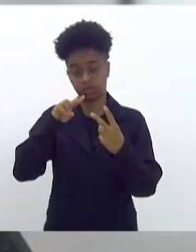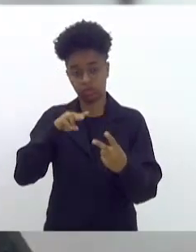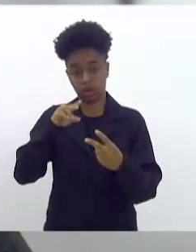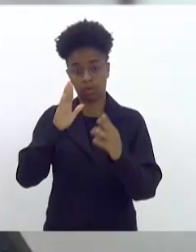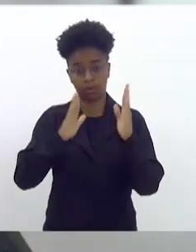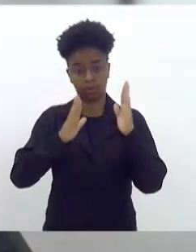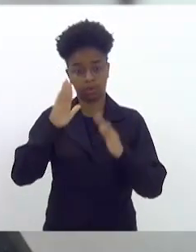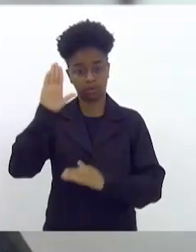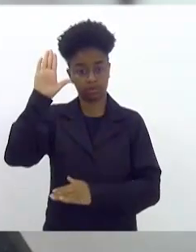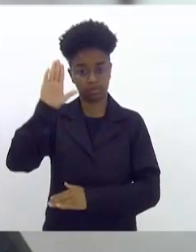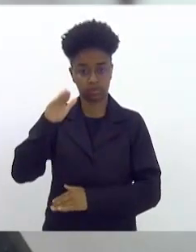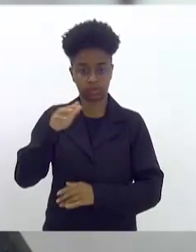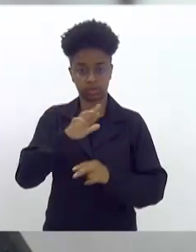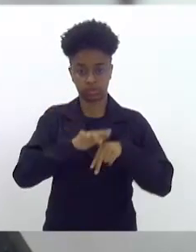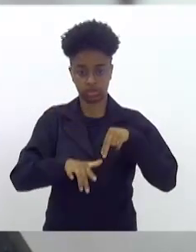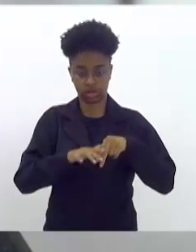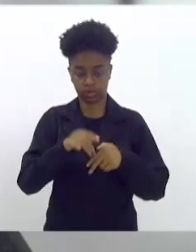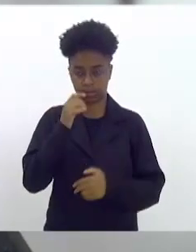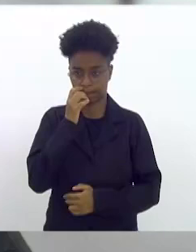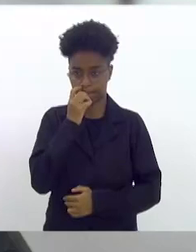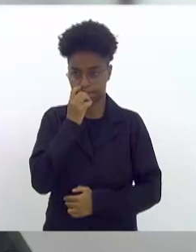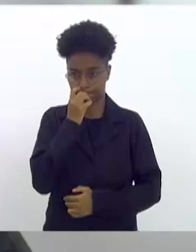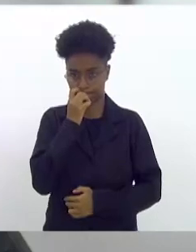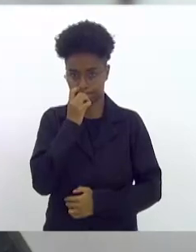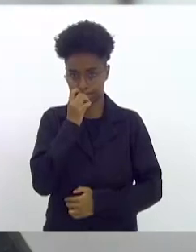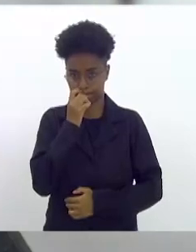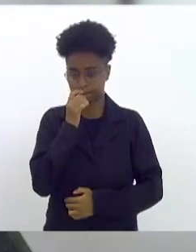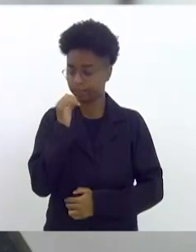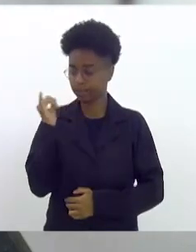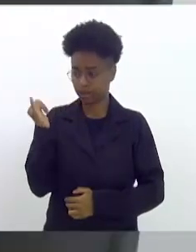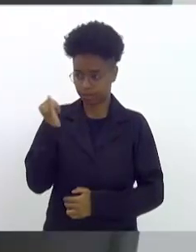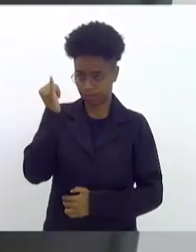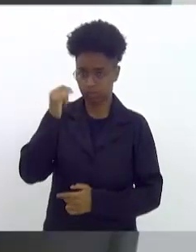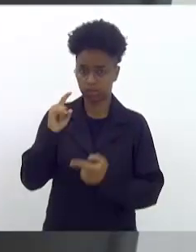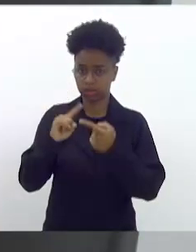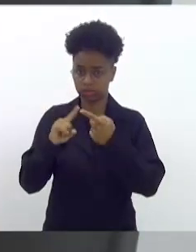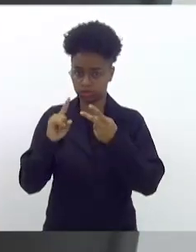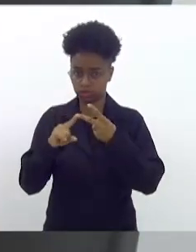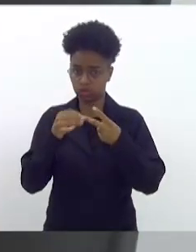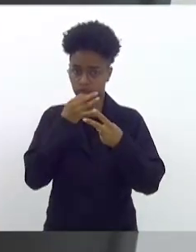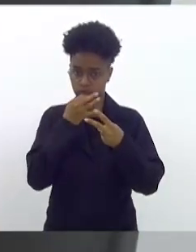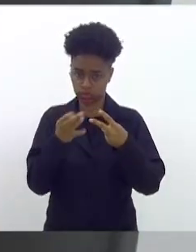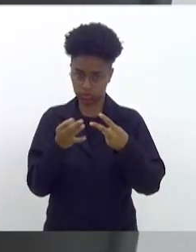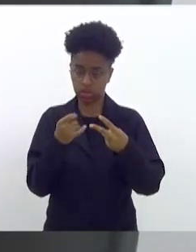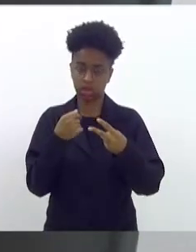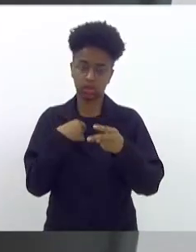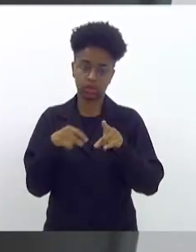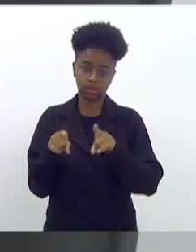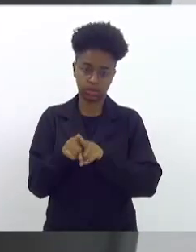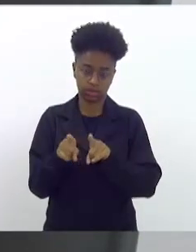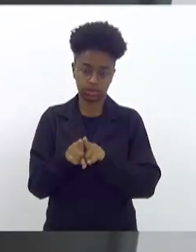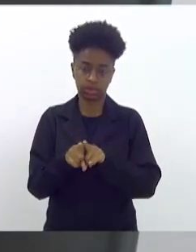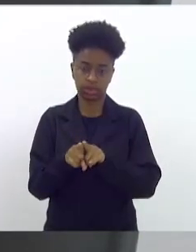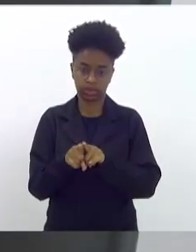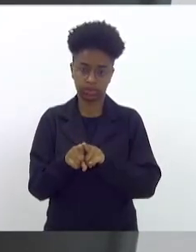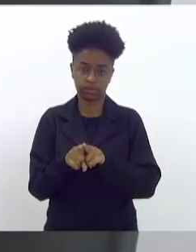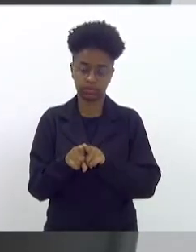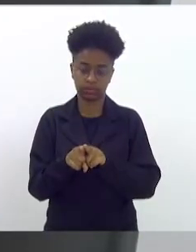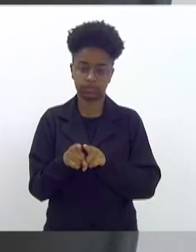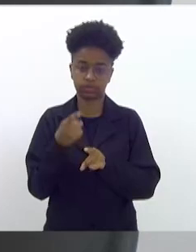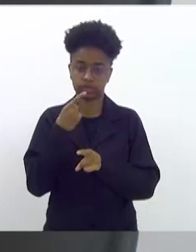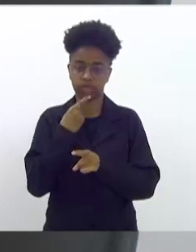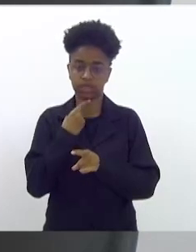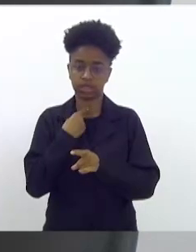obrigado. Deputado Luiz Paulo, é muito oportuna as suas 2 indicações, e eu também queria estabelecer